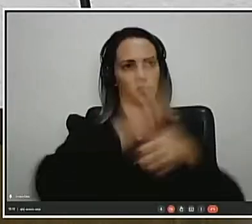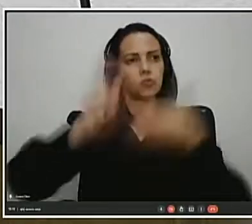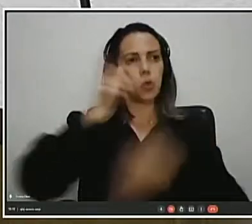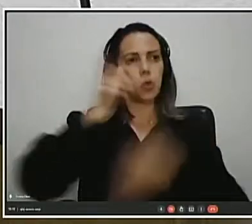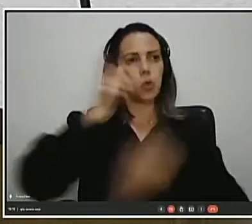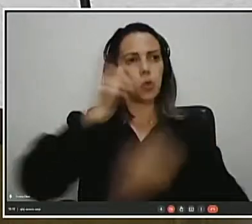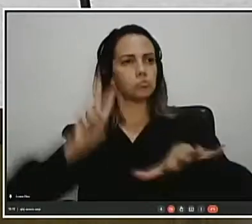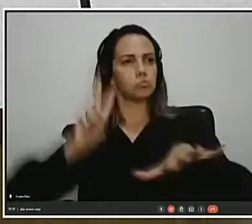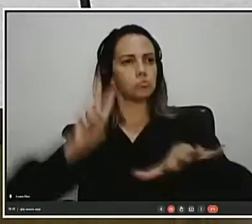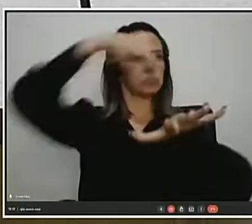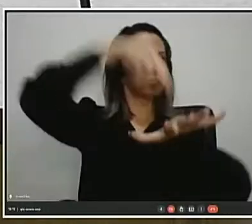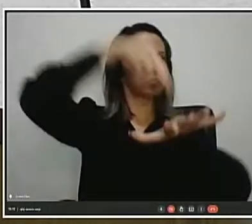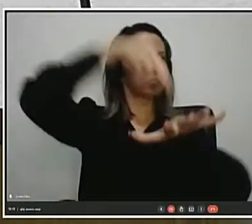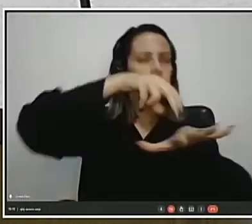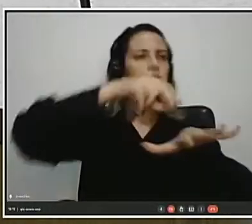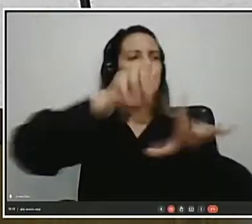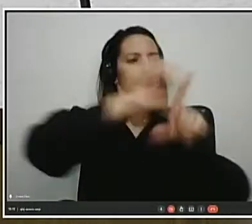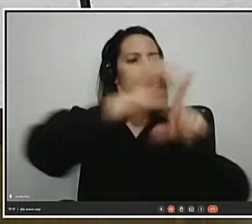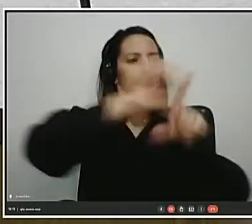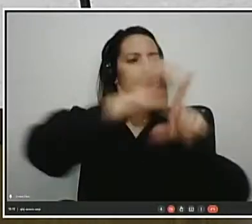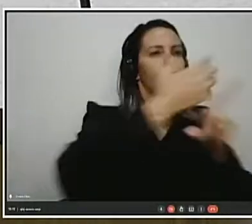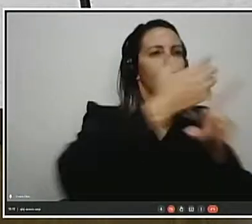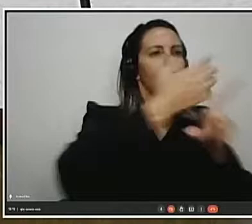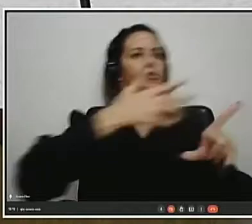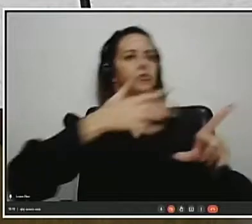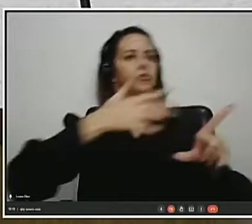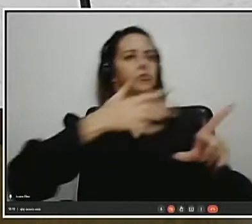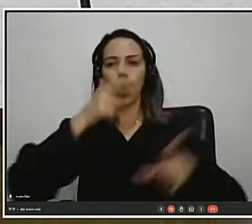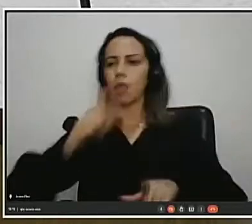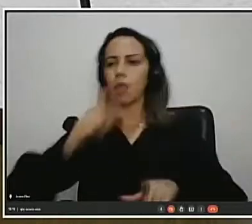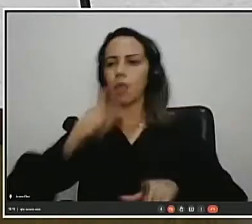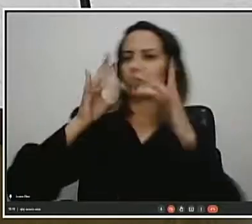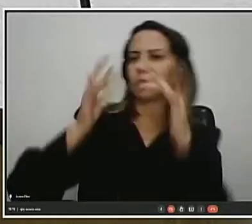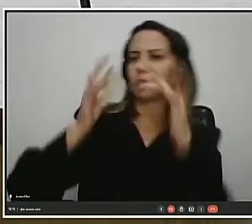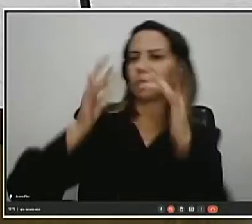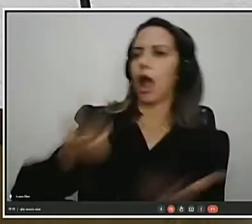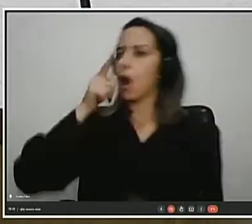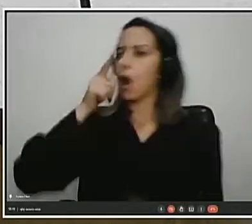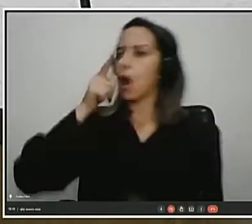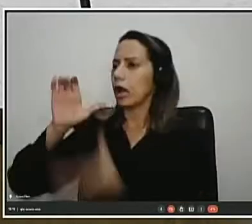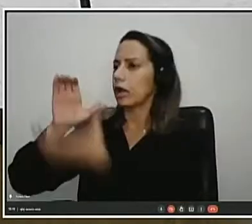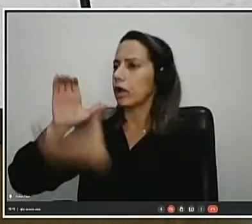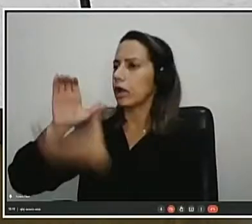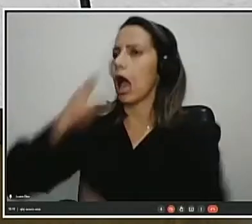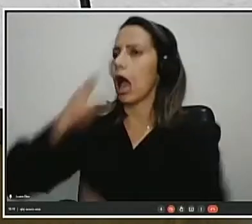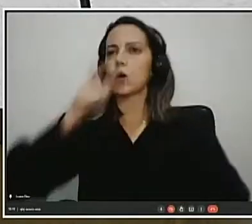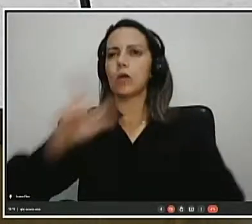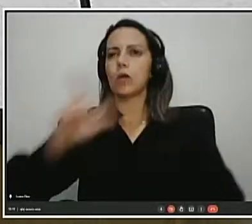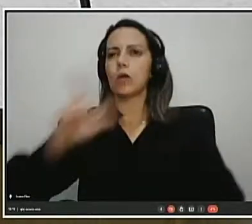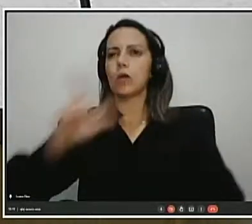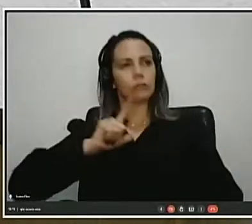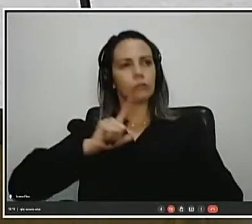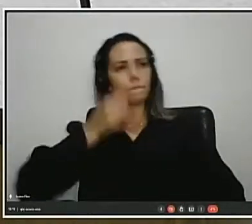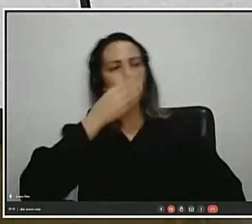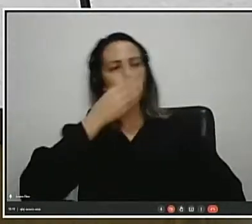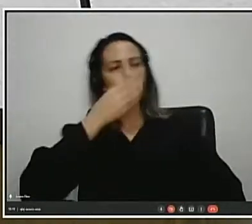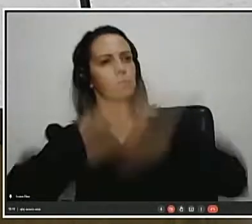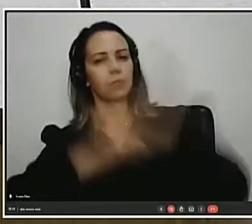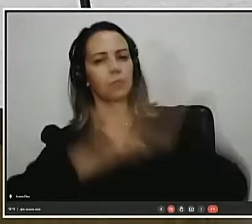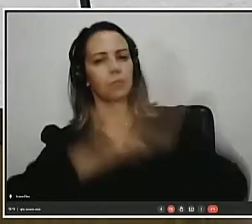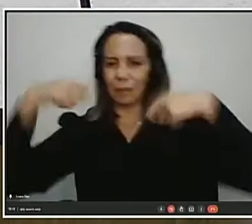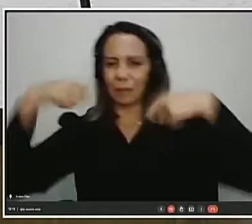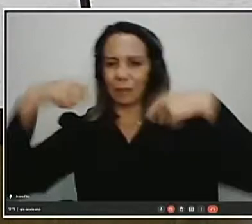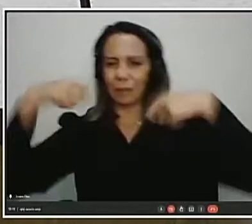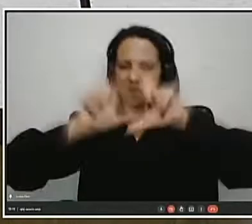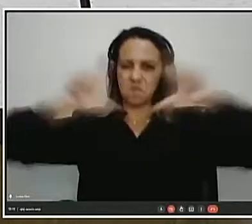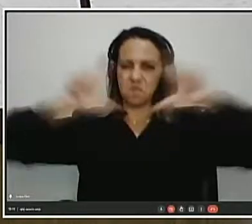trabalho, namora ou se casa, não seja mais motivo por manchetes de jornais, na medida que as oportunidades